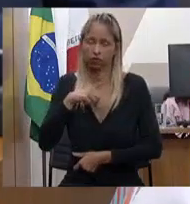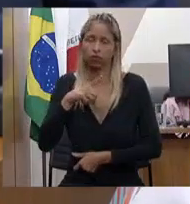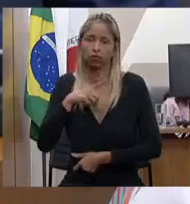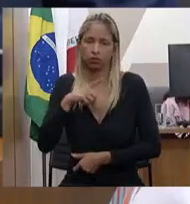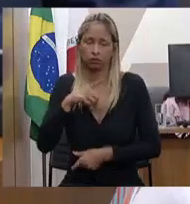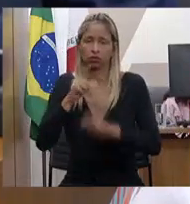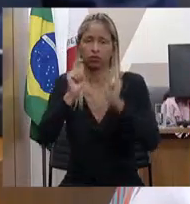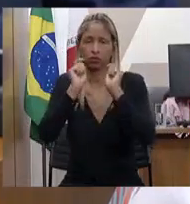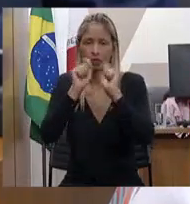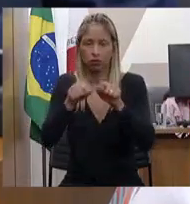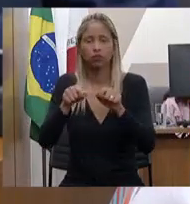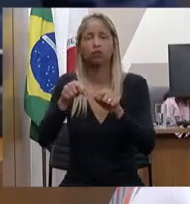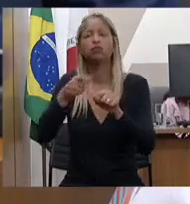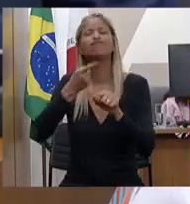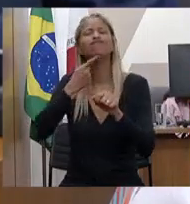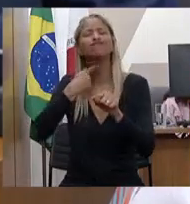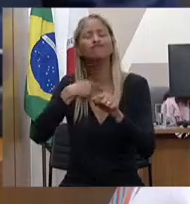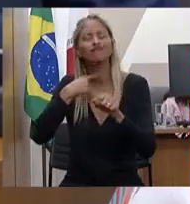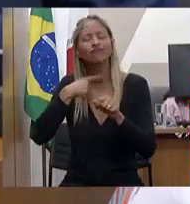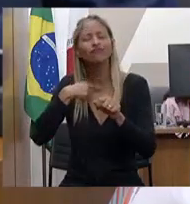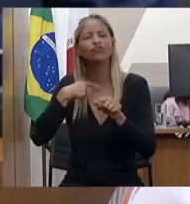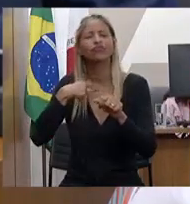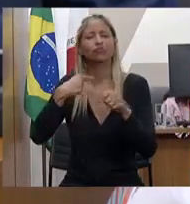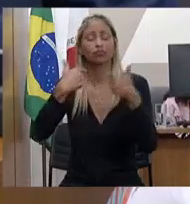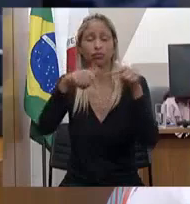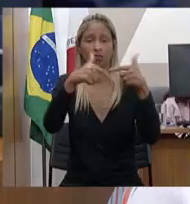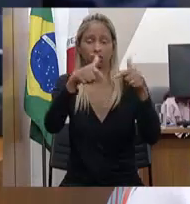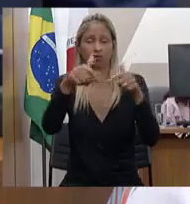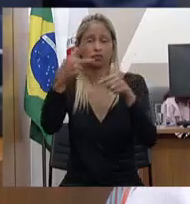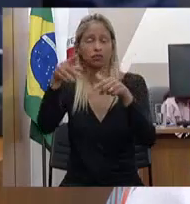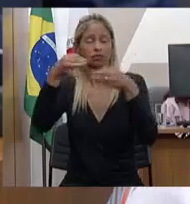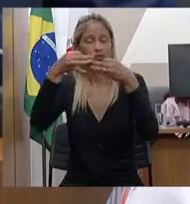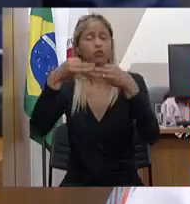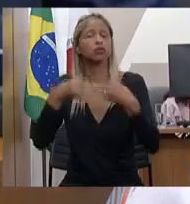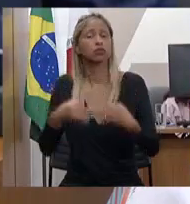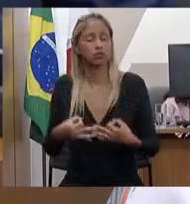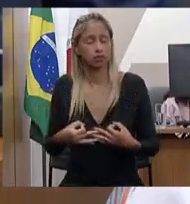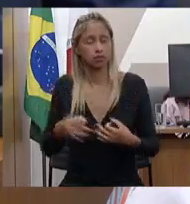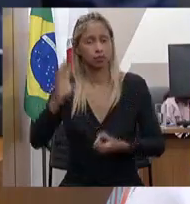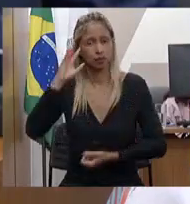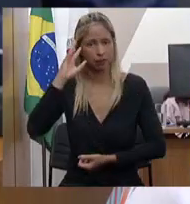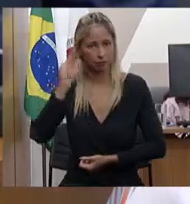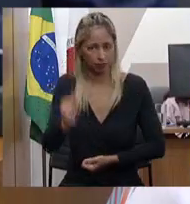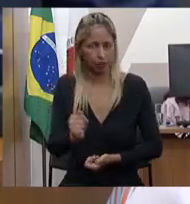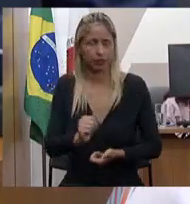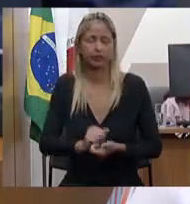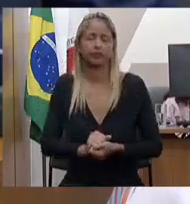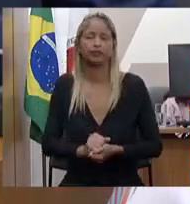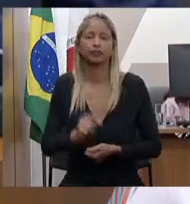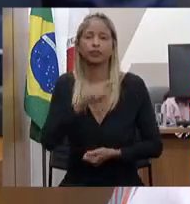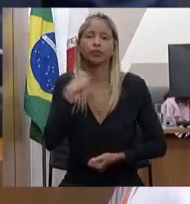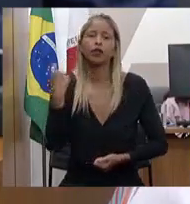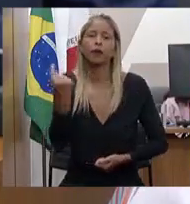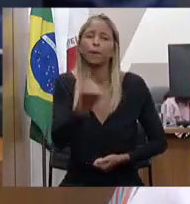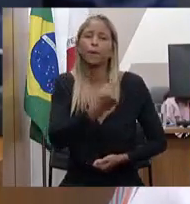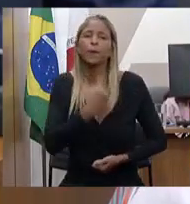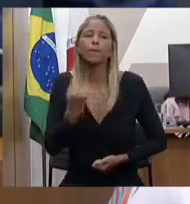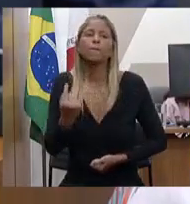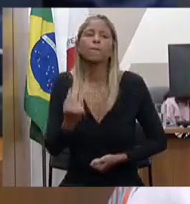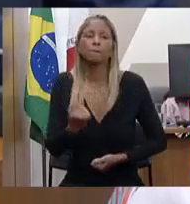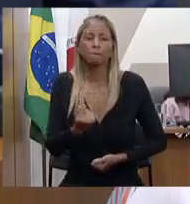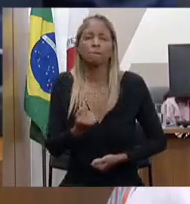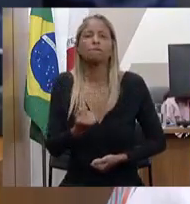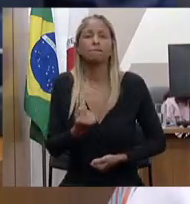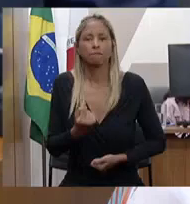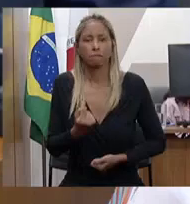possa desfrutar e fazer do seu trabalho Digno eu acho que nós quanto